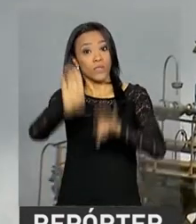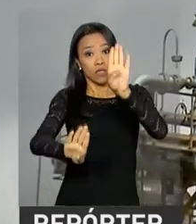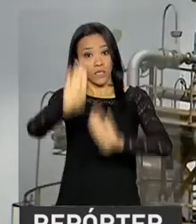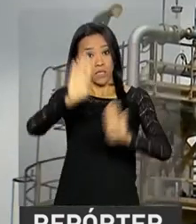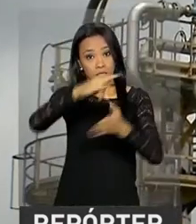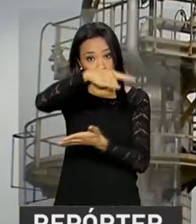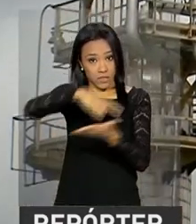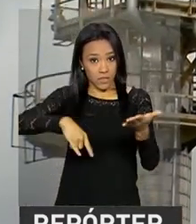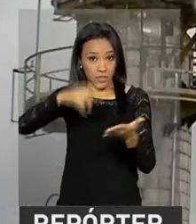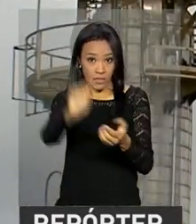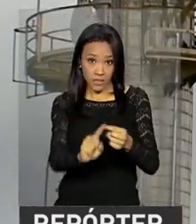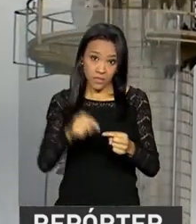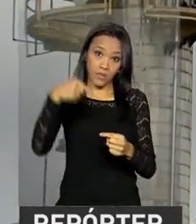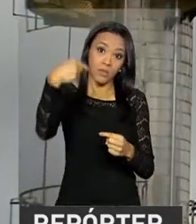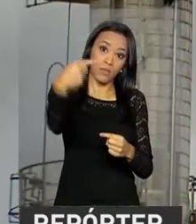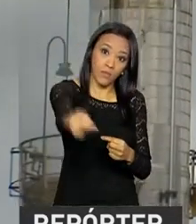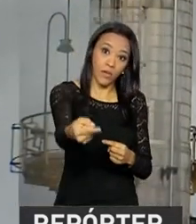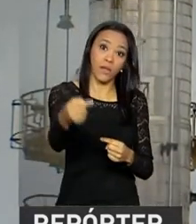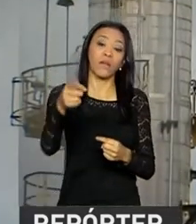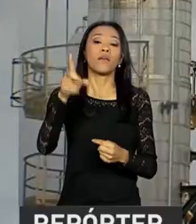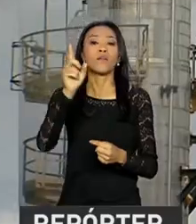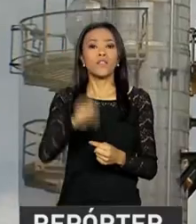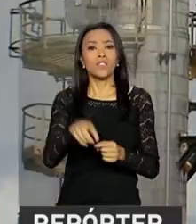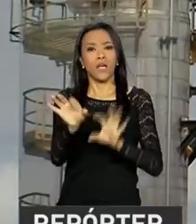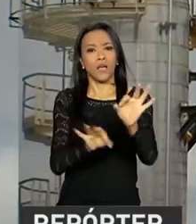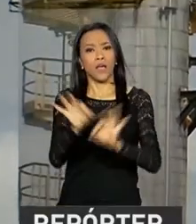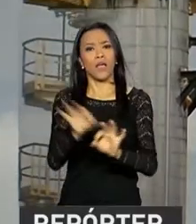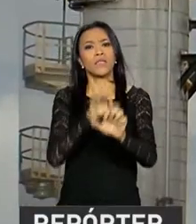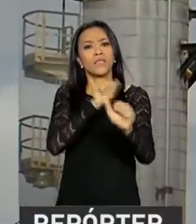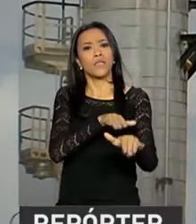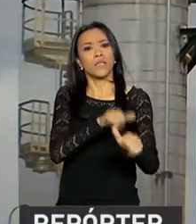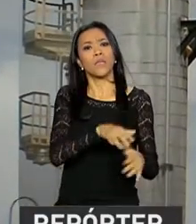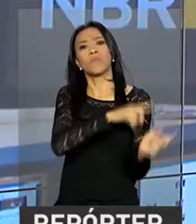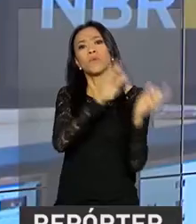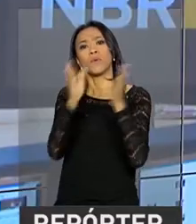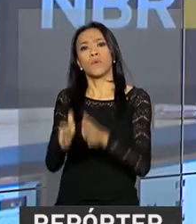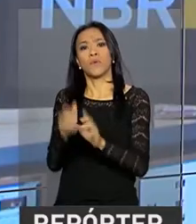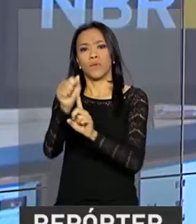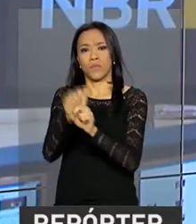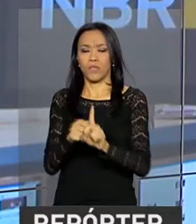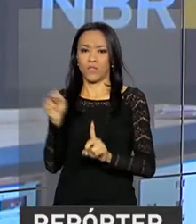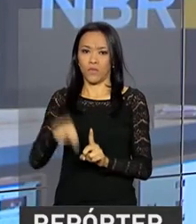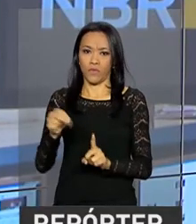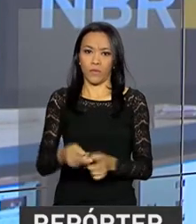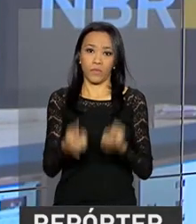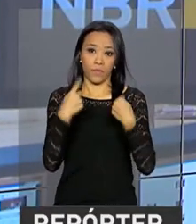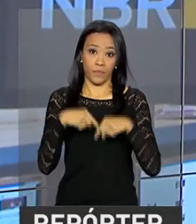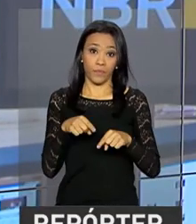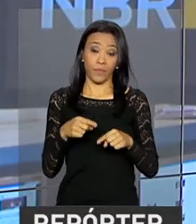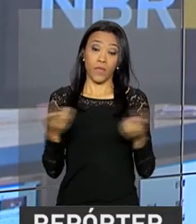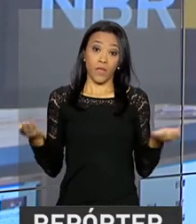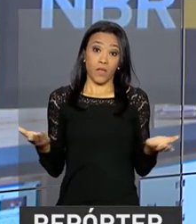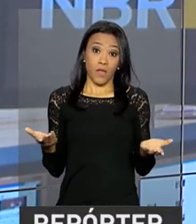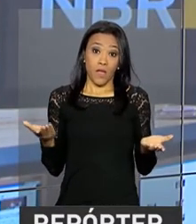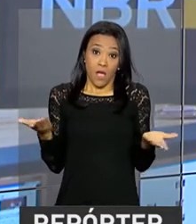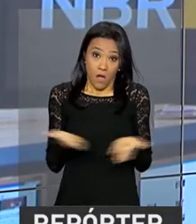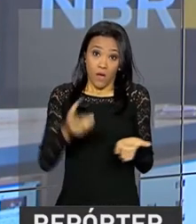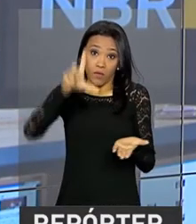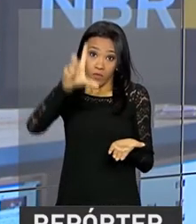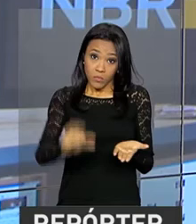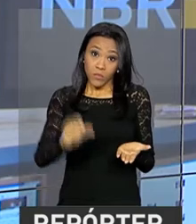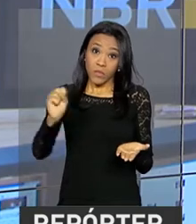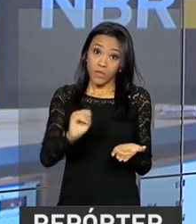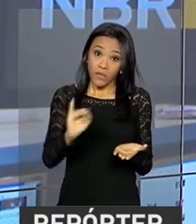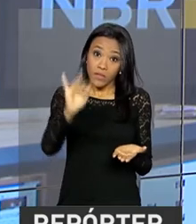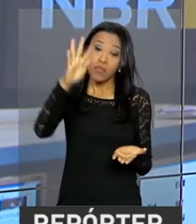de petróleo e gás natural prevista para setembro e novembro e com a queda da inflação o banco central baixou